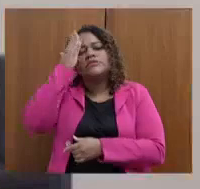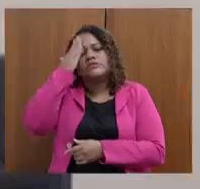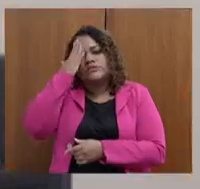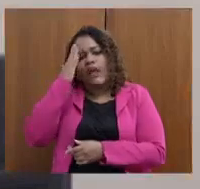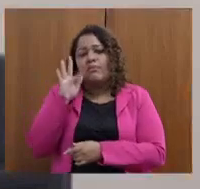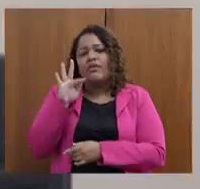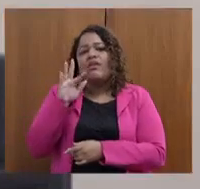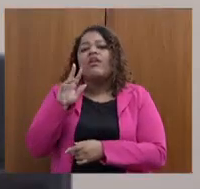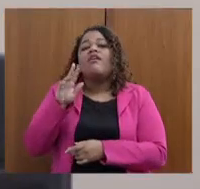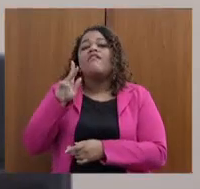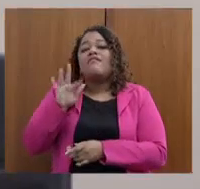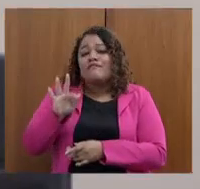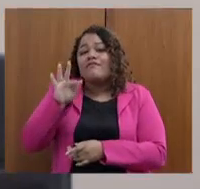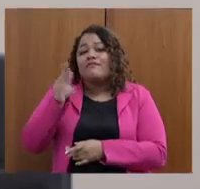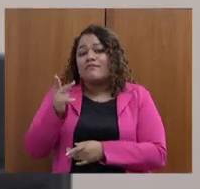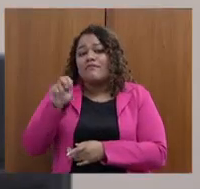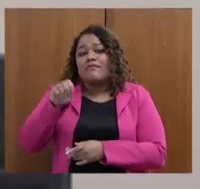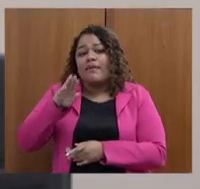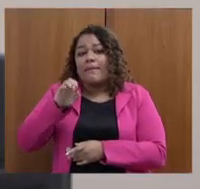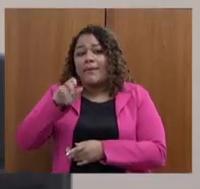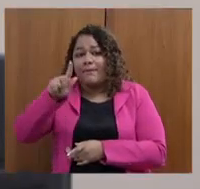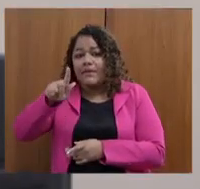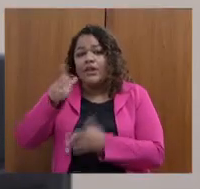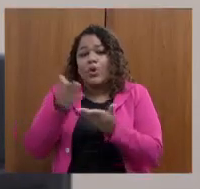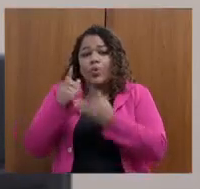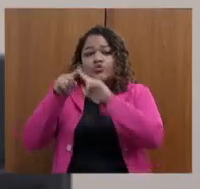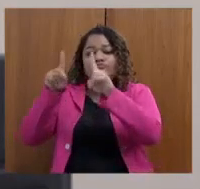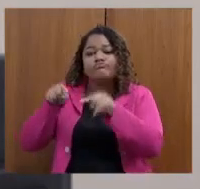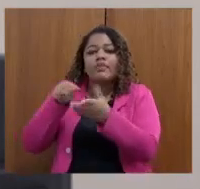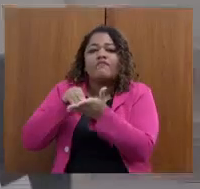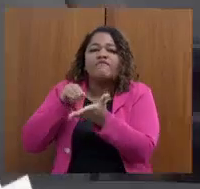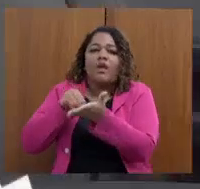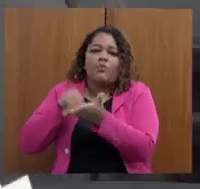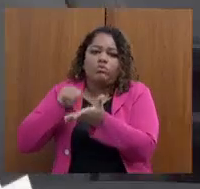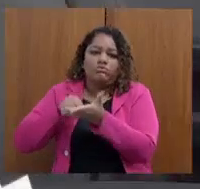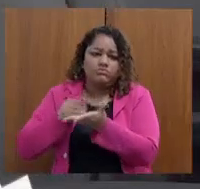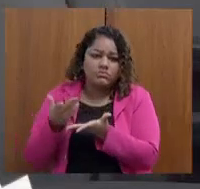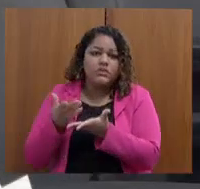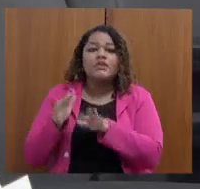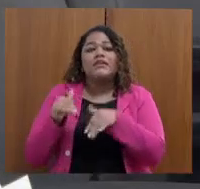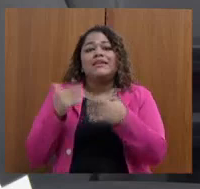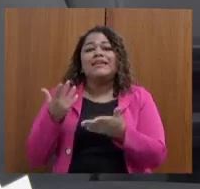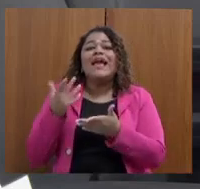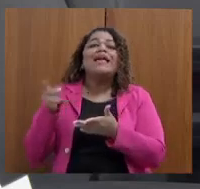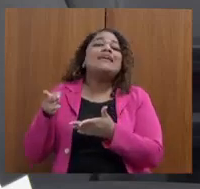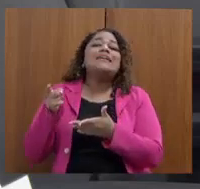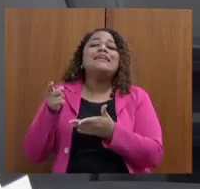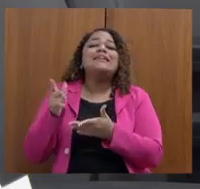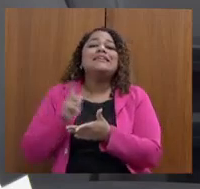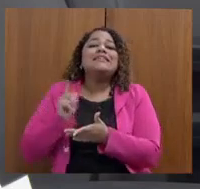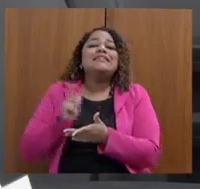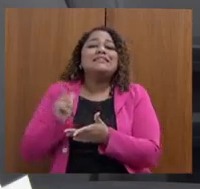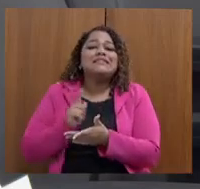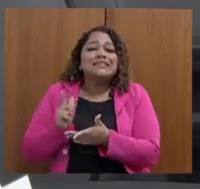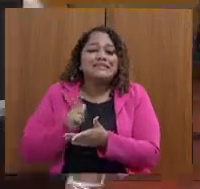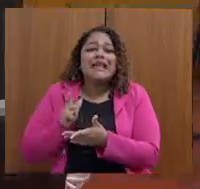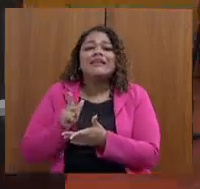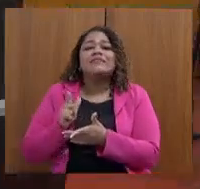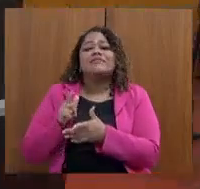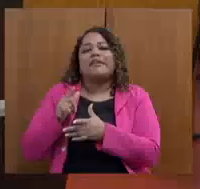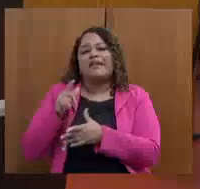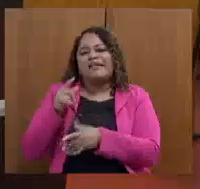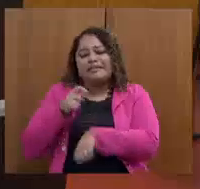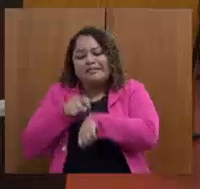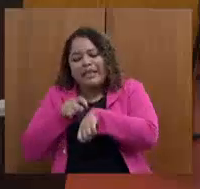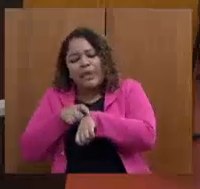hoje está com um déficit no quadro de servidores e essa execução orçamentária tem sido feita as custas de muito uso pessoal do tempo